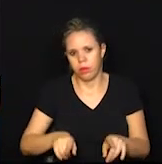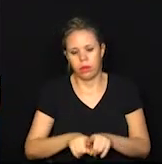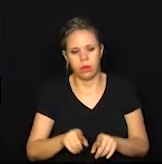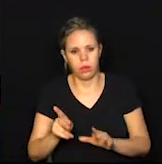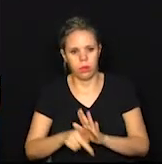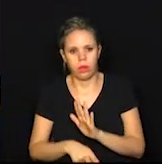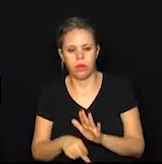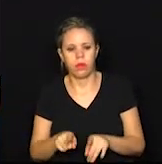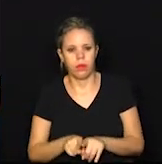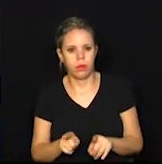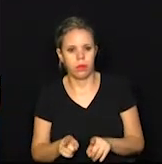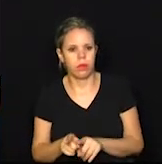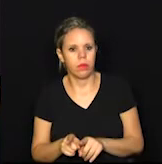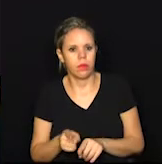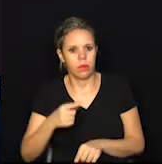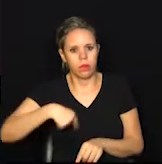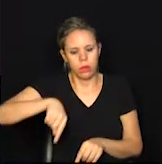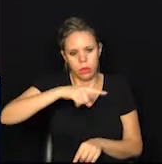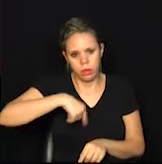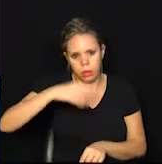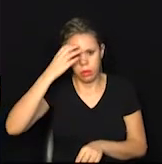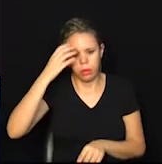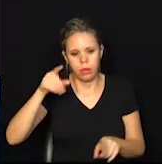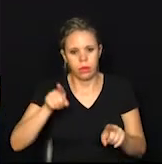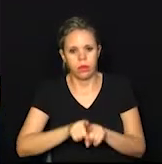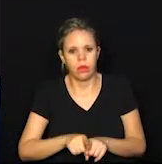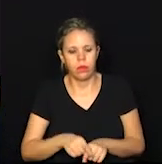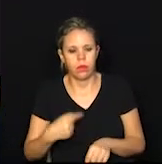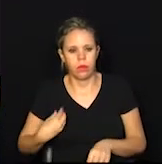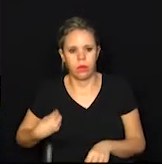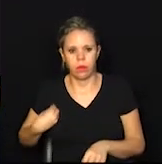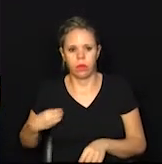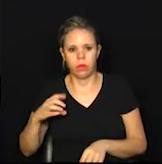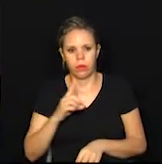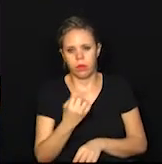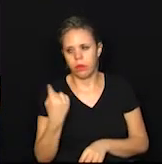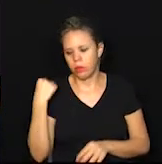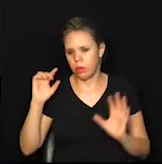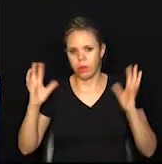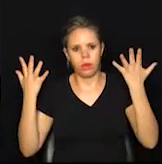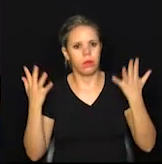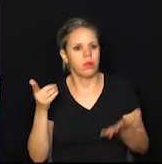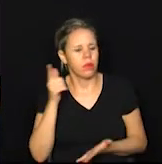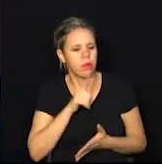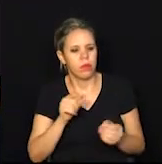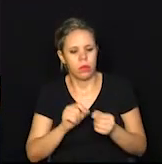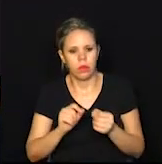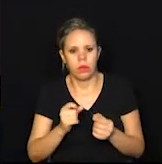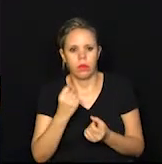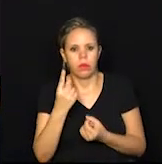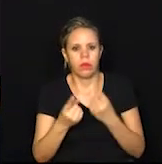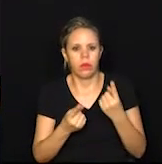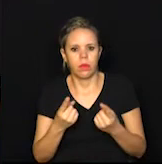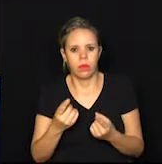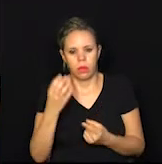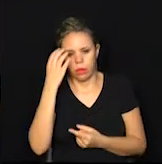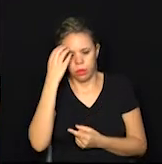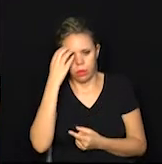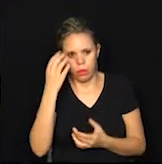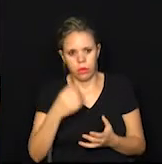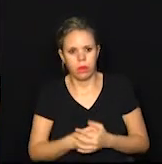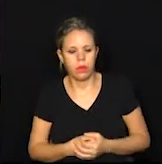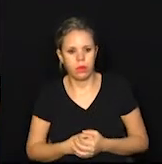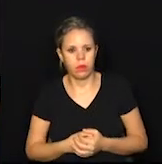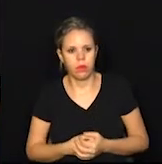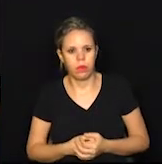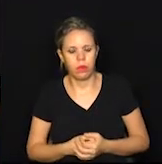projeto piloto a Lagoa Taquaral. Enquanto estive como coordenador de evento, consegui fazer alguns eventos na lagoa,